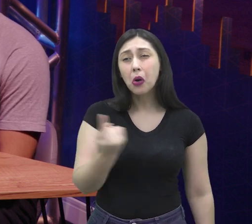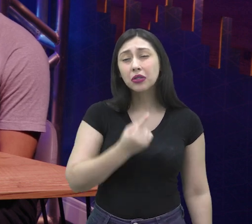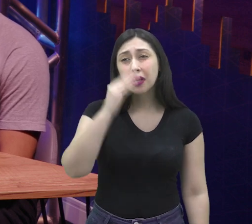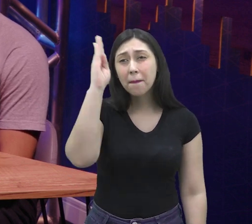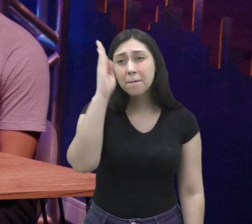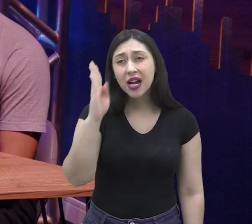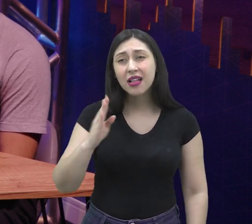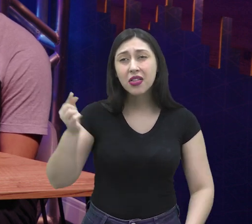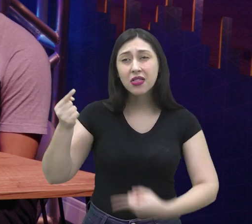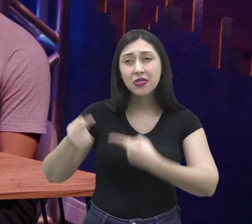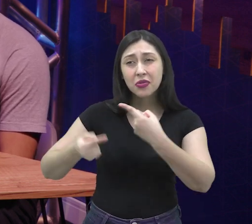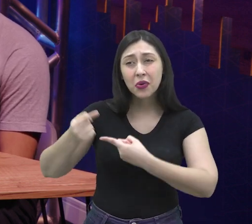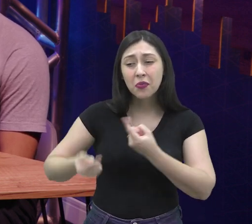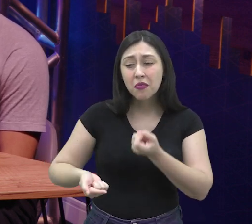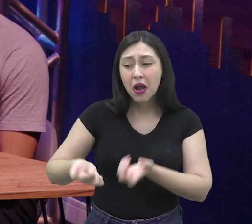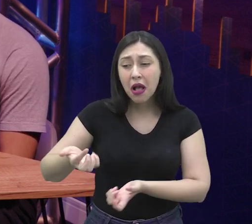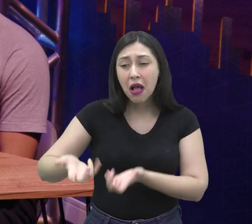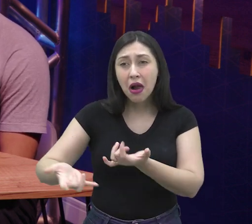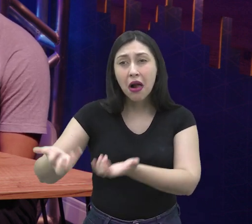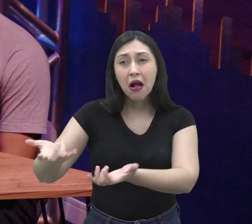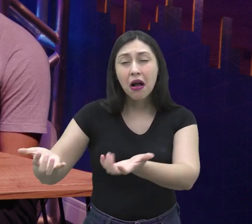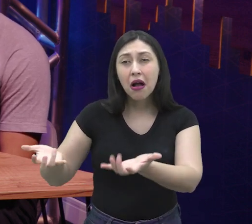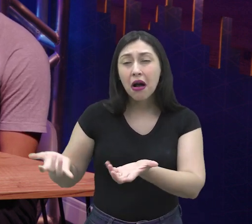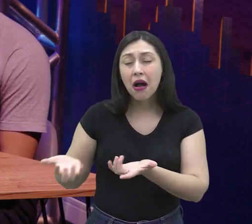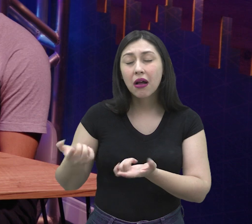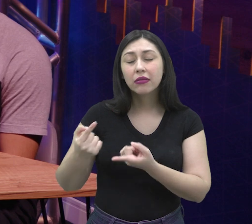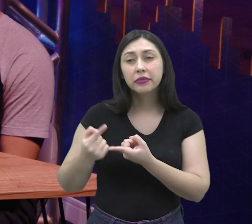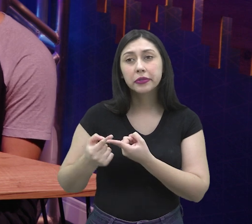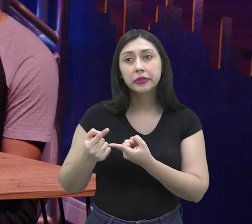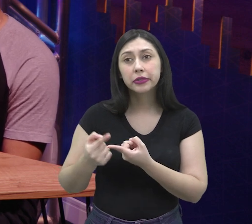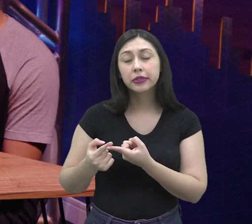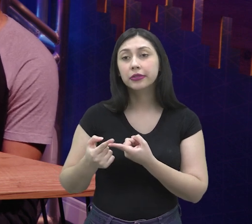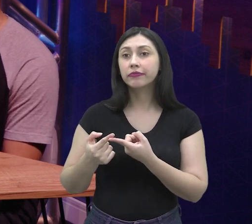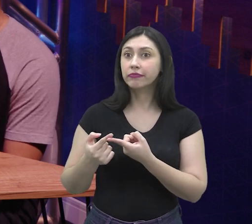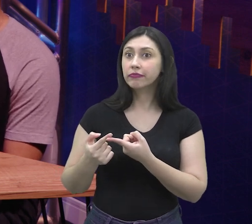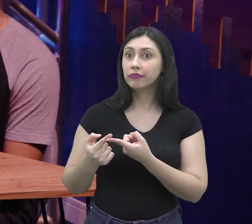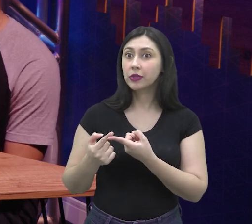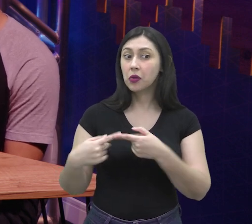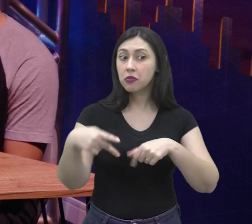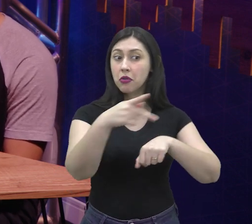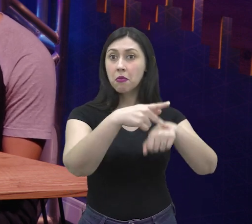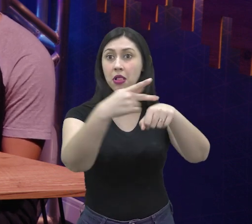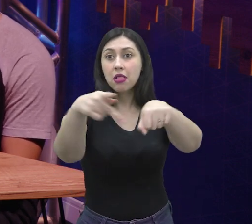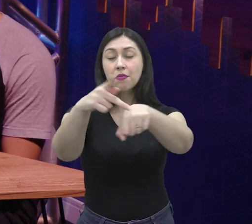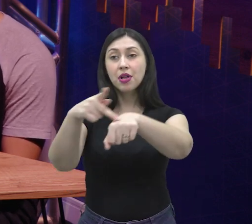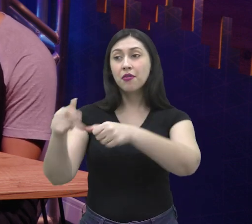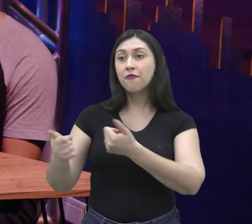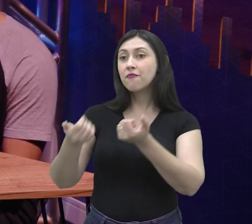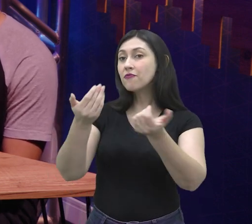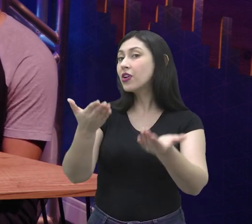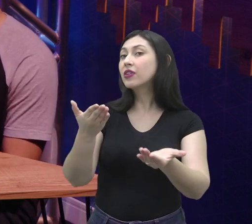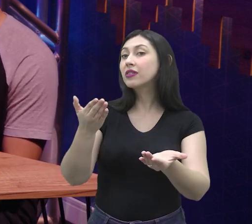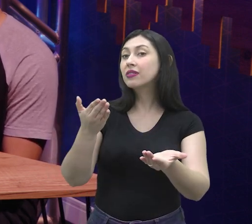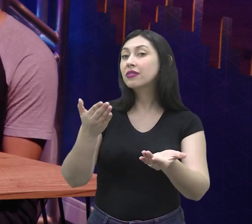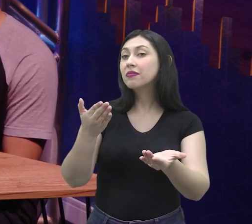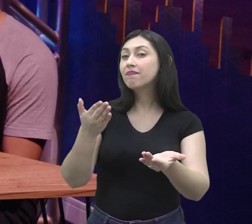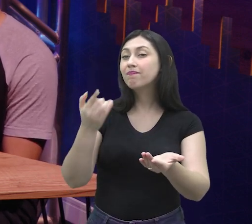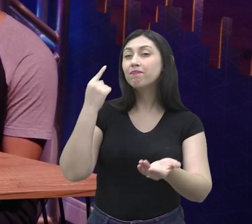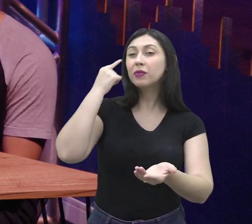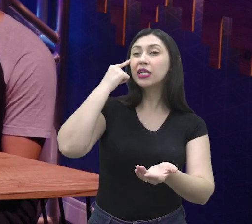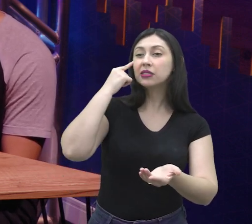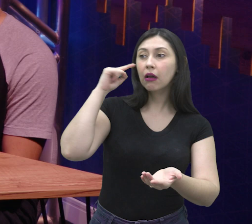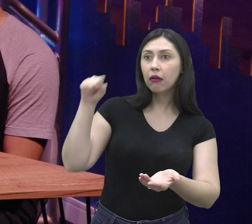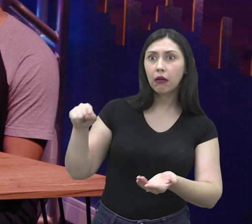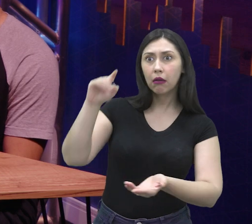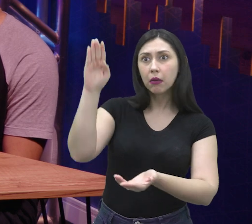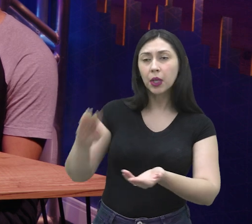a gente ter que discutir sobre isso, porque teoricamente para a comunidade internacional o Brasil é um